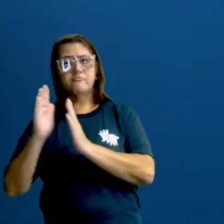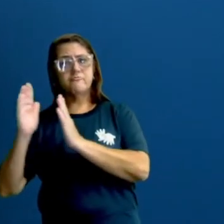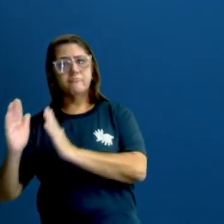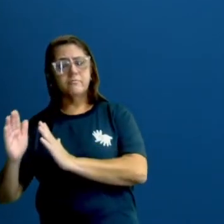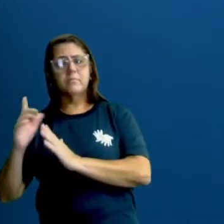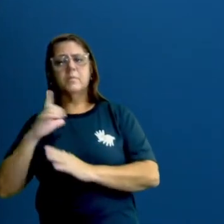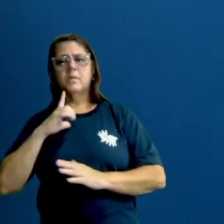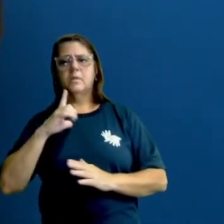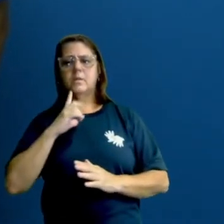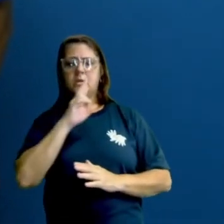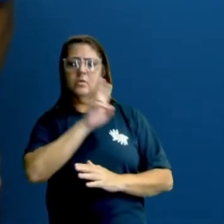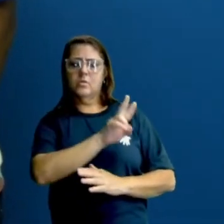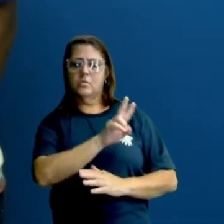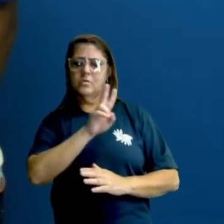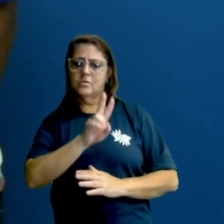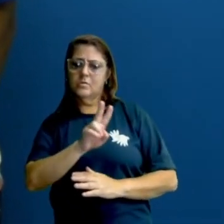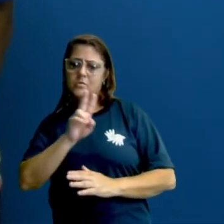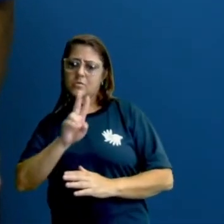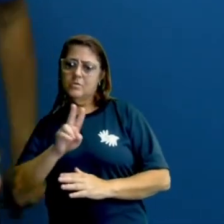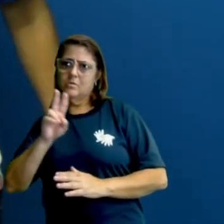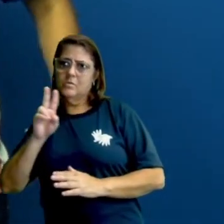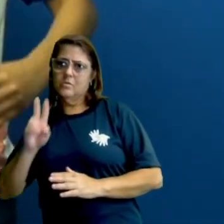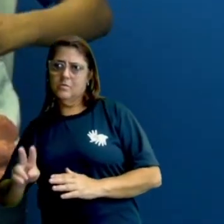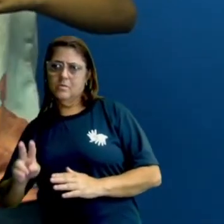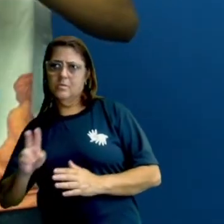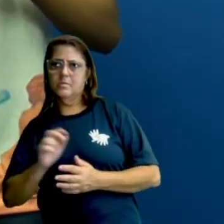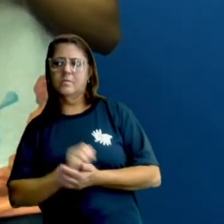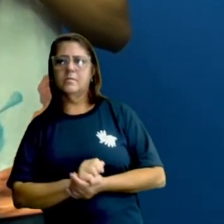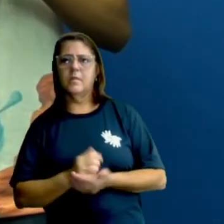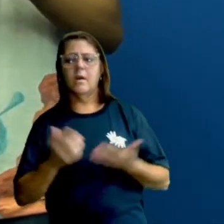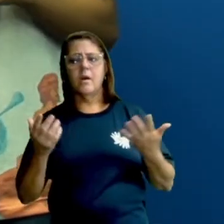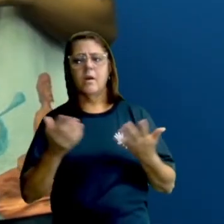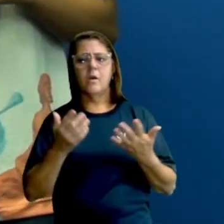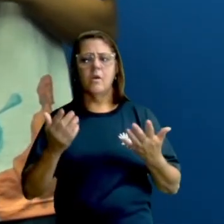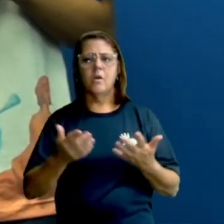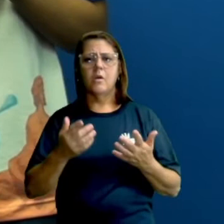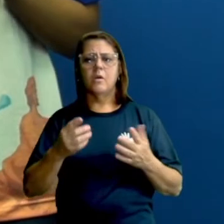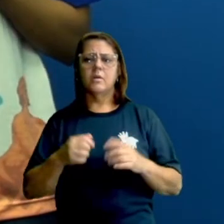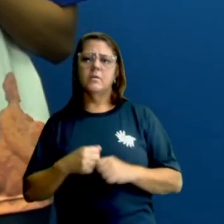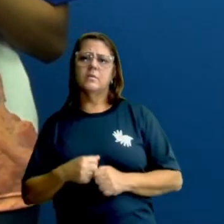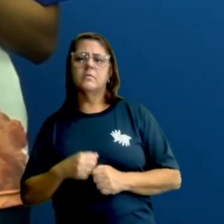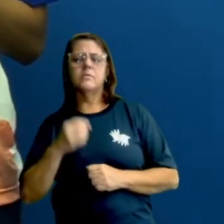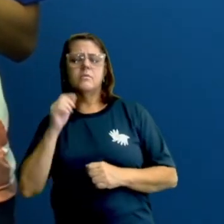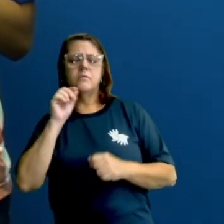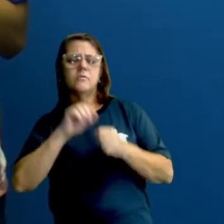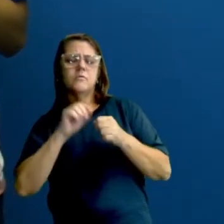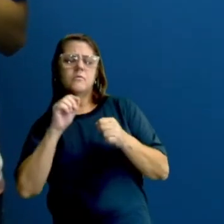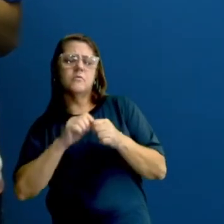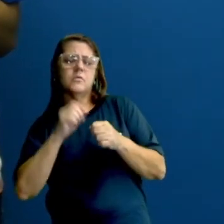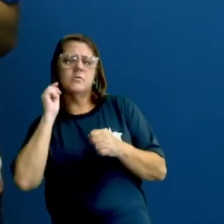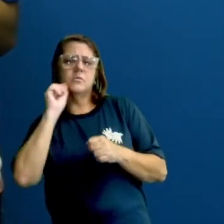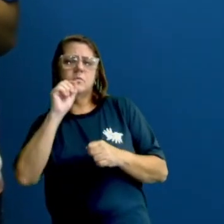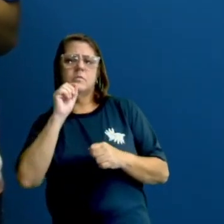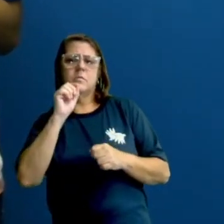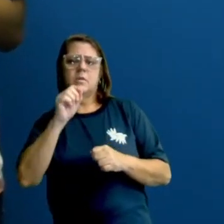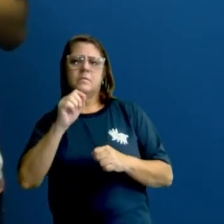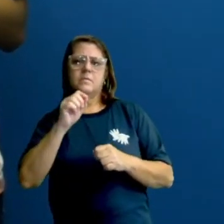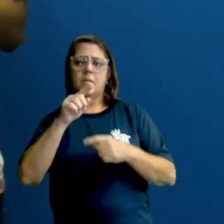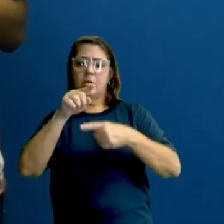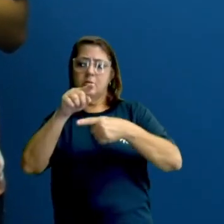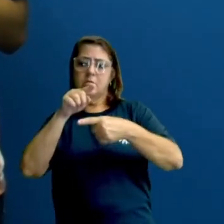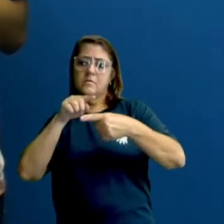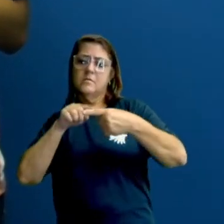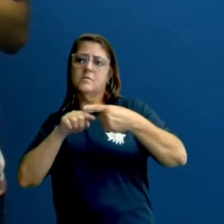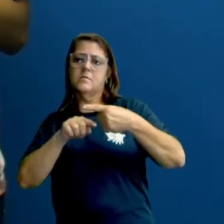Cada caixa ficou com 2 lápis. Então, o que é que a gente acabou de fazer aqui? A gente acabou de fazer uma divisão